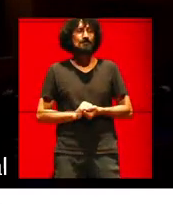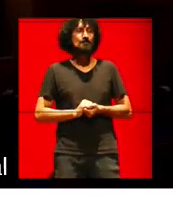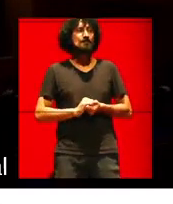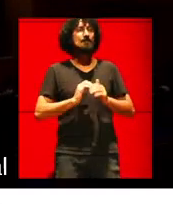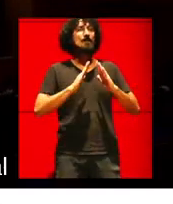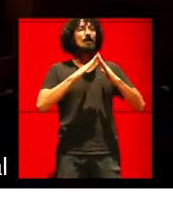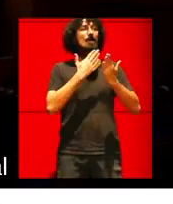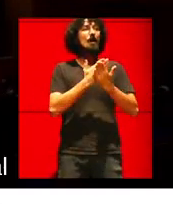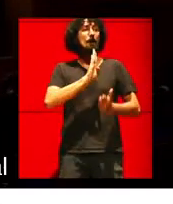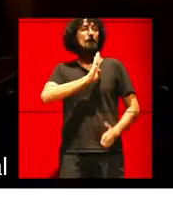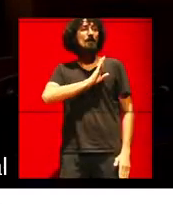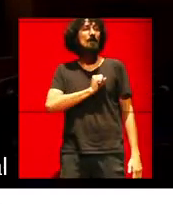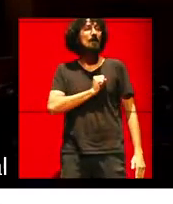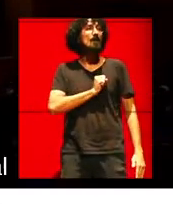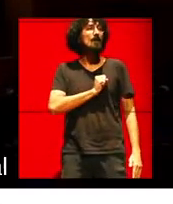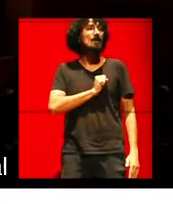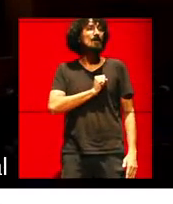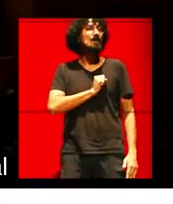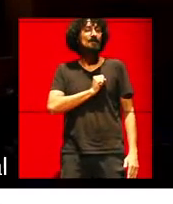Cadê o pessoal do Barão?